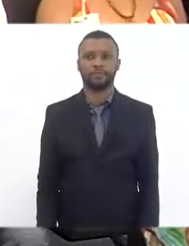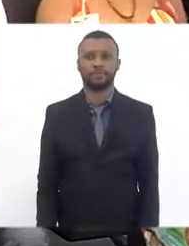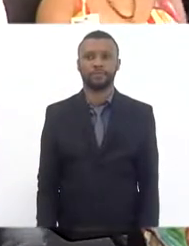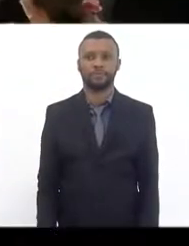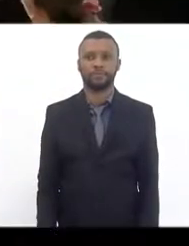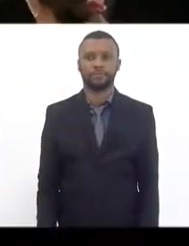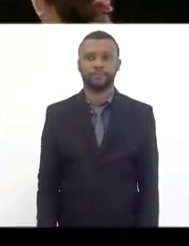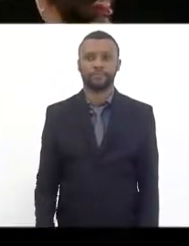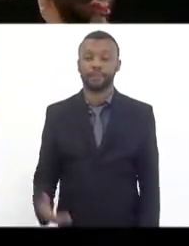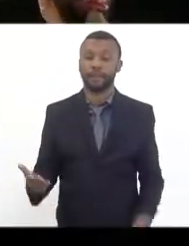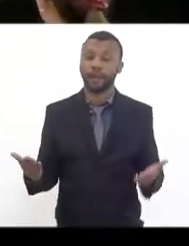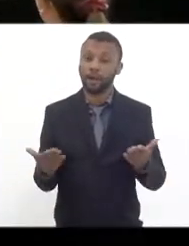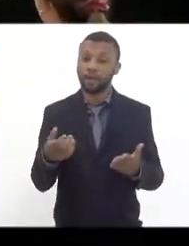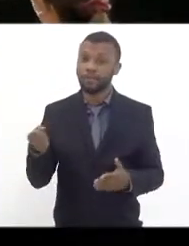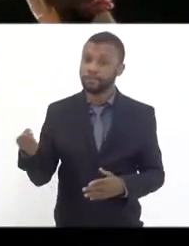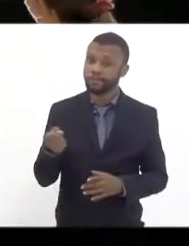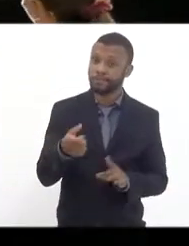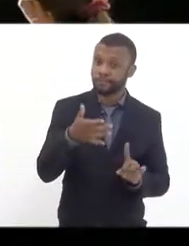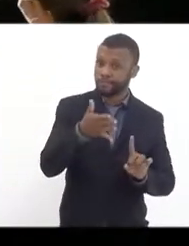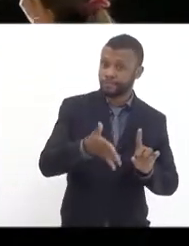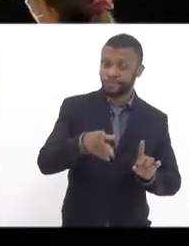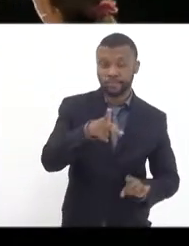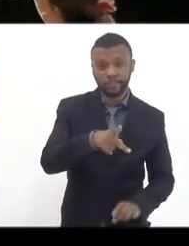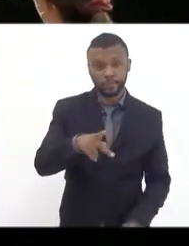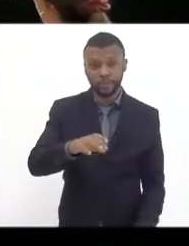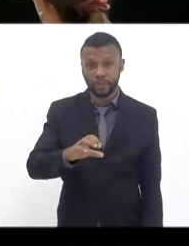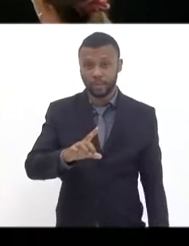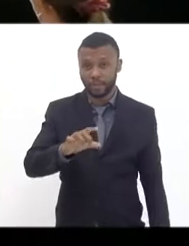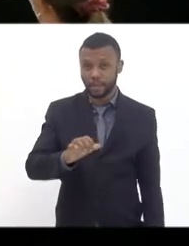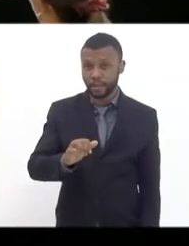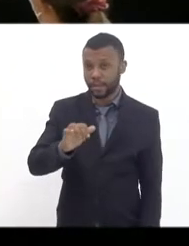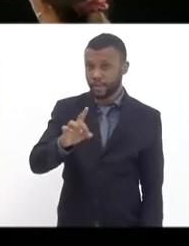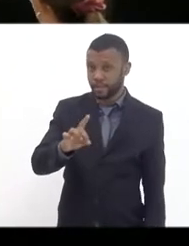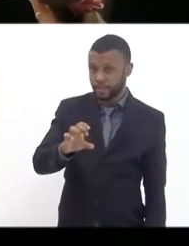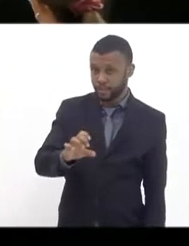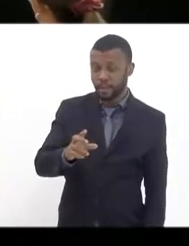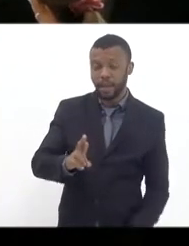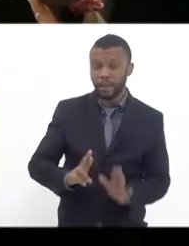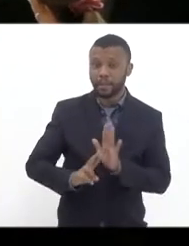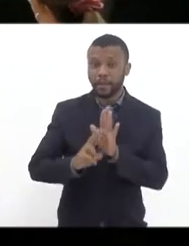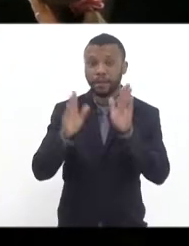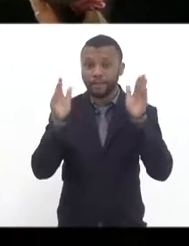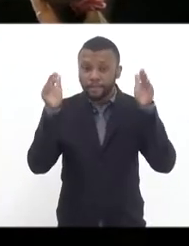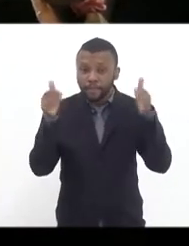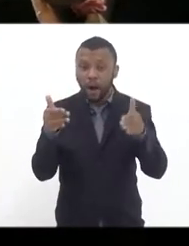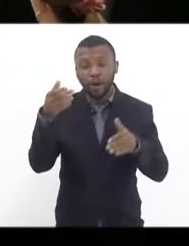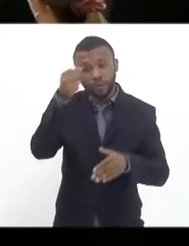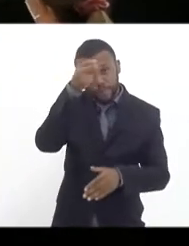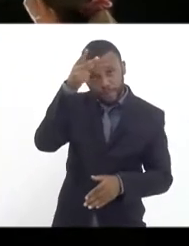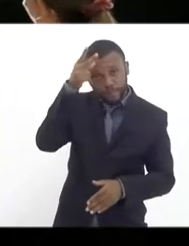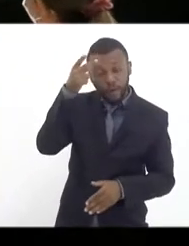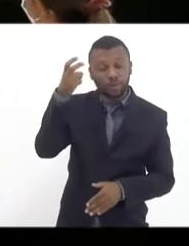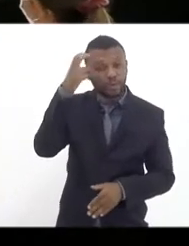Vou passar a palavra para a professora Cleise, representando o Fórum Municipal de Cultura de São